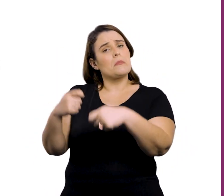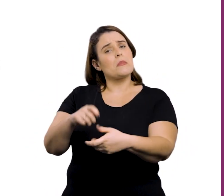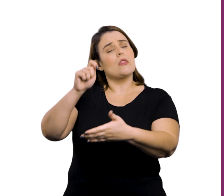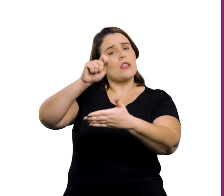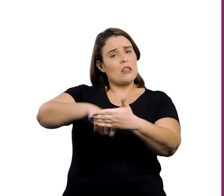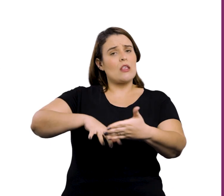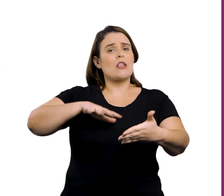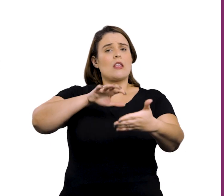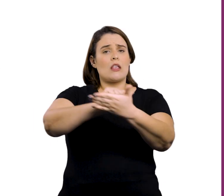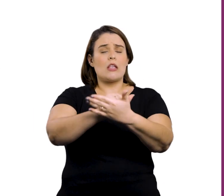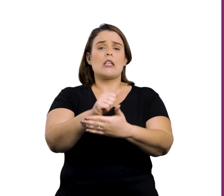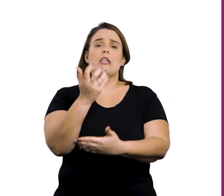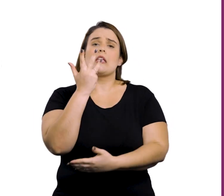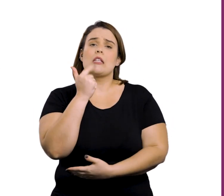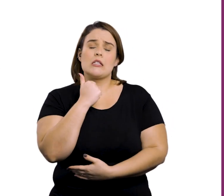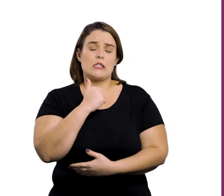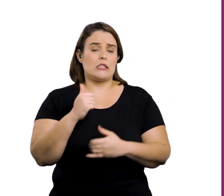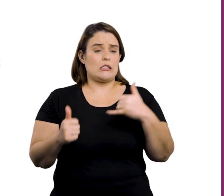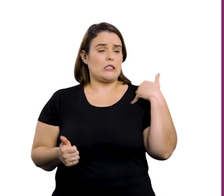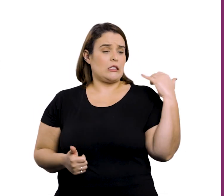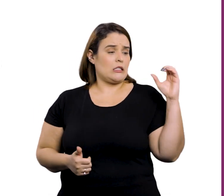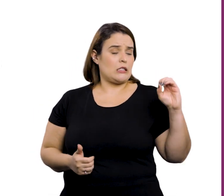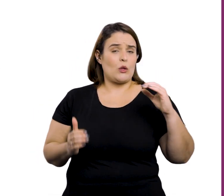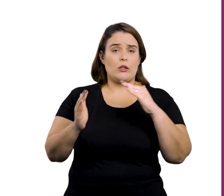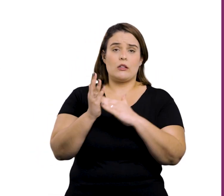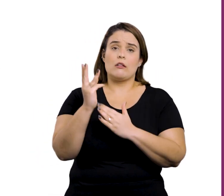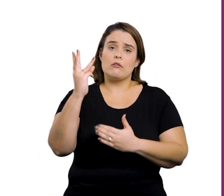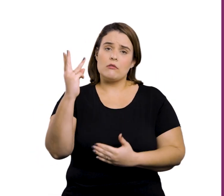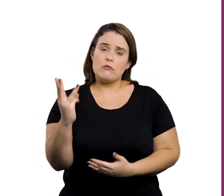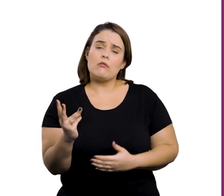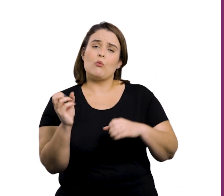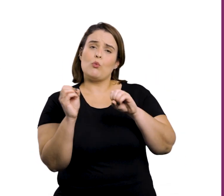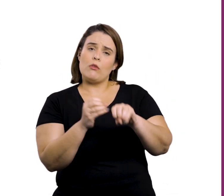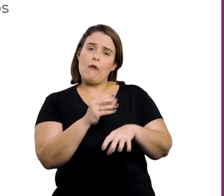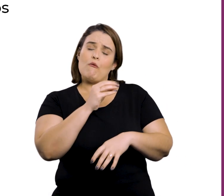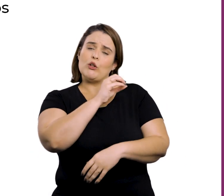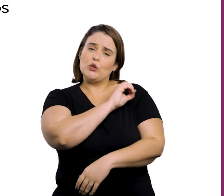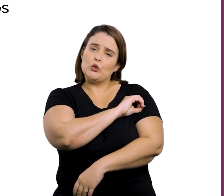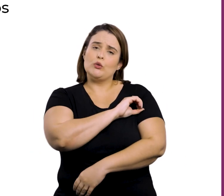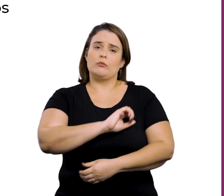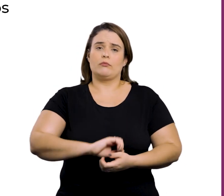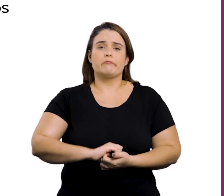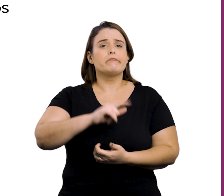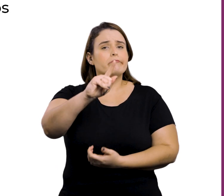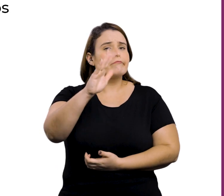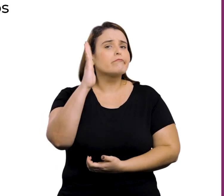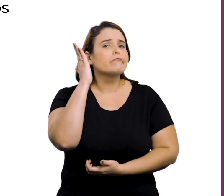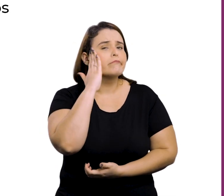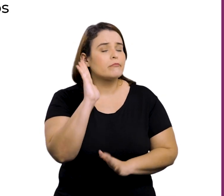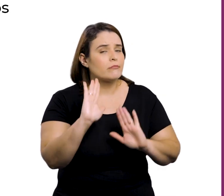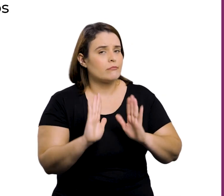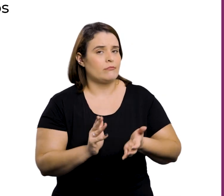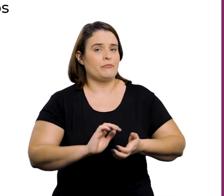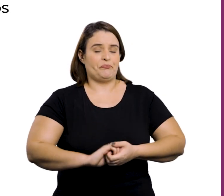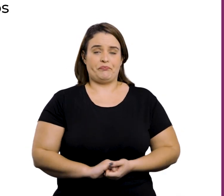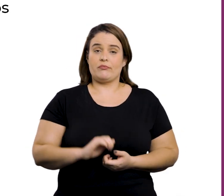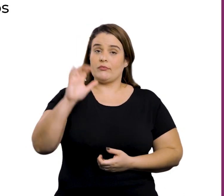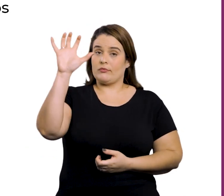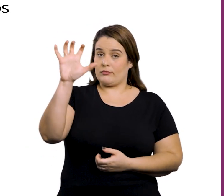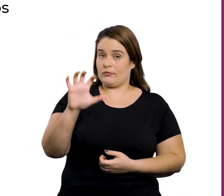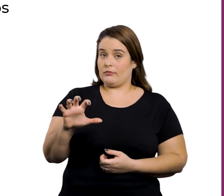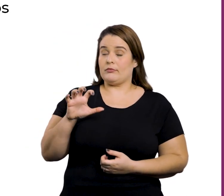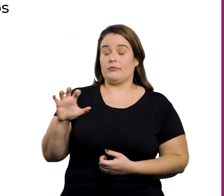de crianças de 0 a 3 anos de idade na educação infantil. Você já ouviu muito sobre isso. Em